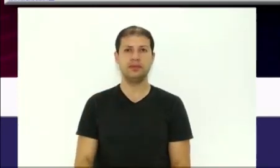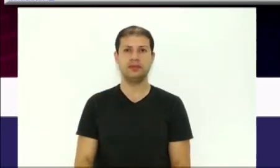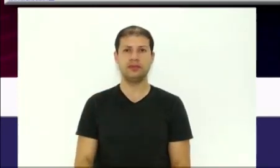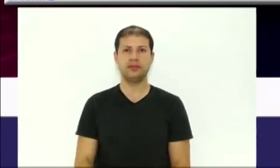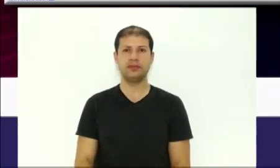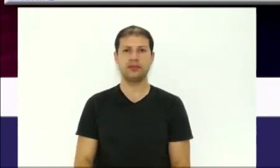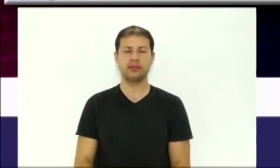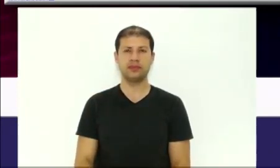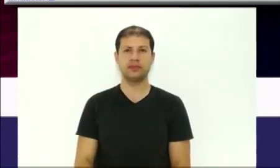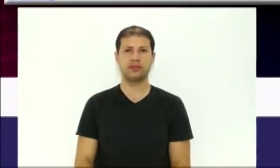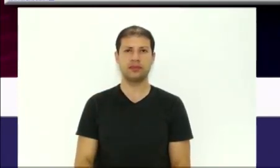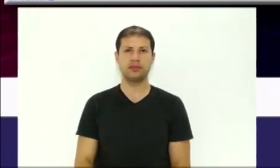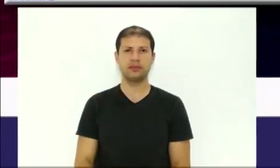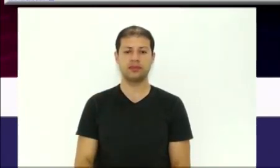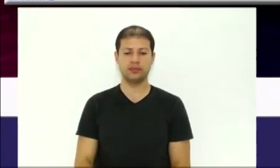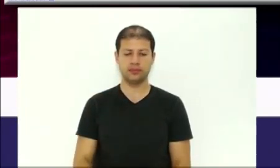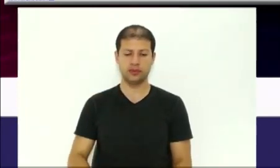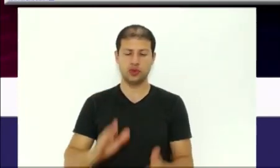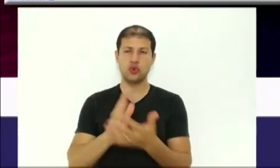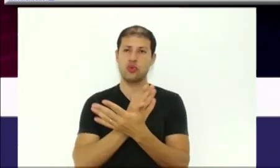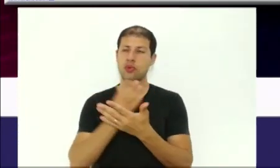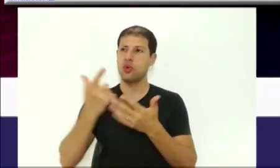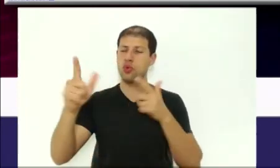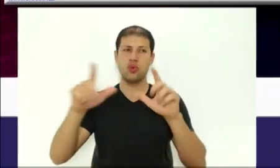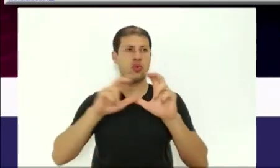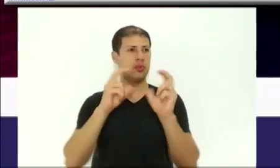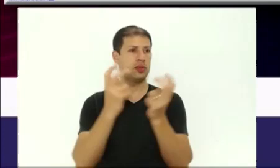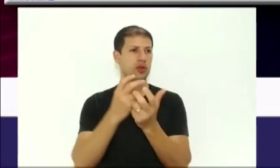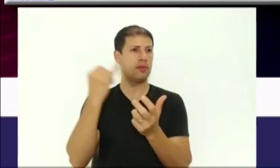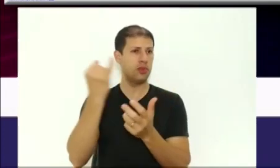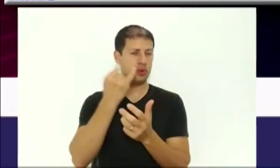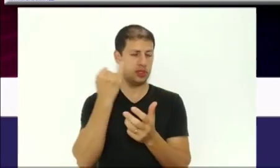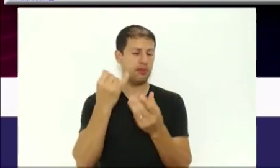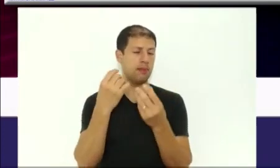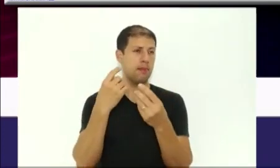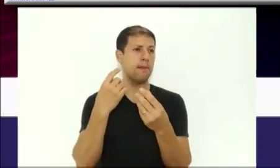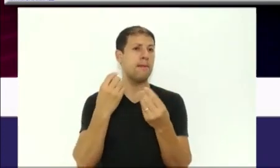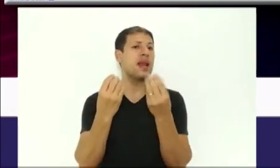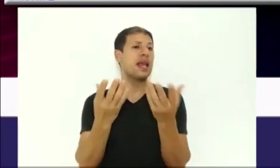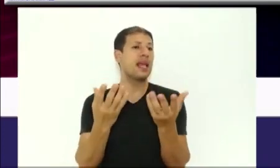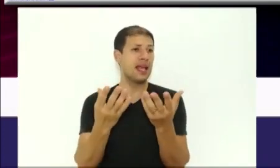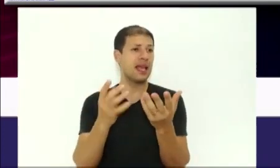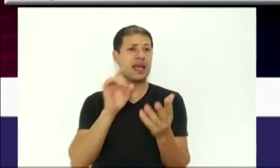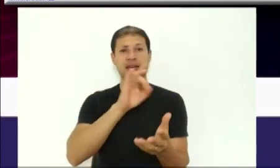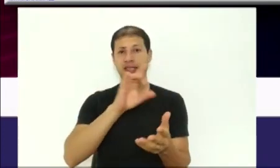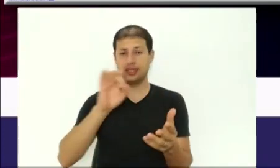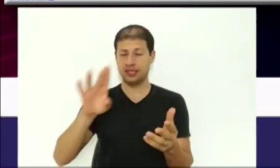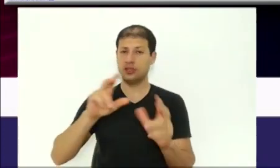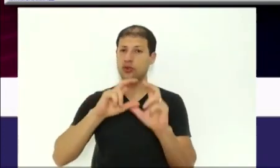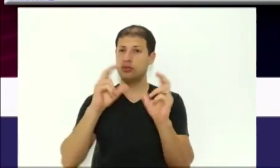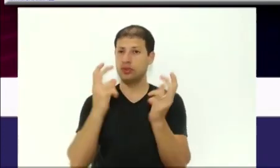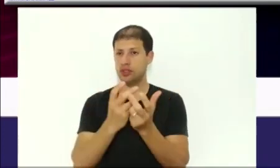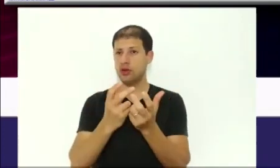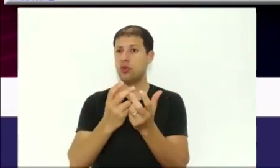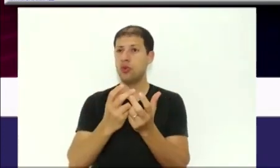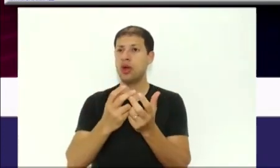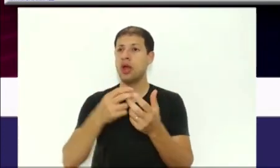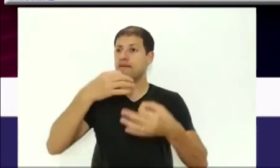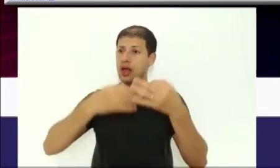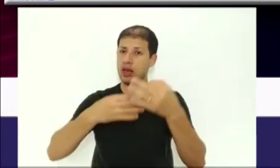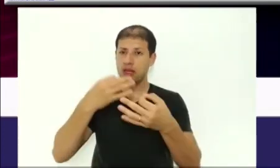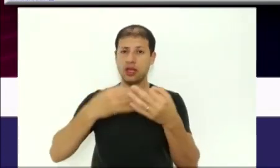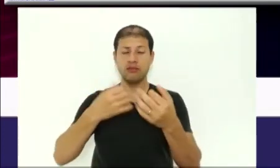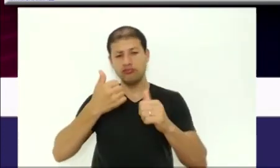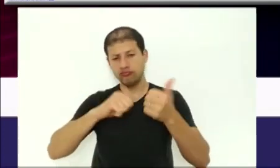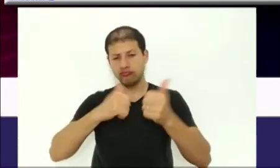que são, e algumas outras comissões, são importantes para que cada comissão faça a sua avaliação. E o que nós estamos propondo aqui agora,